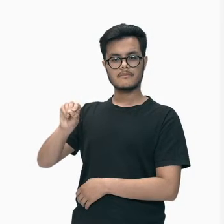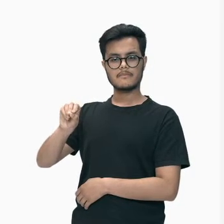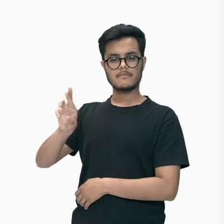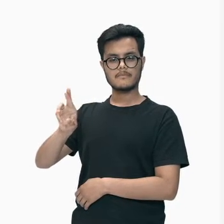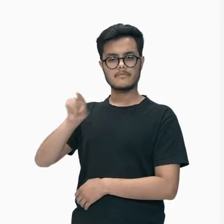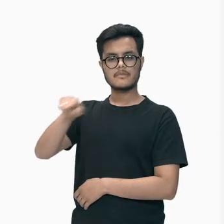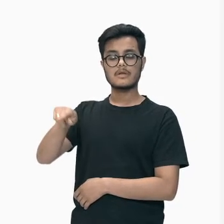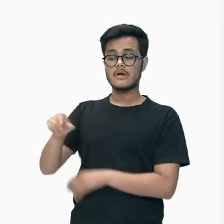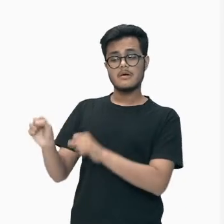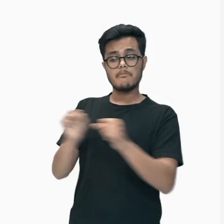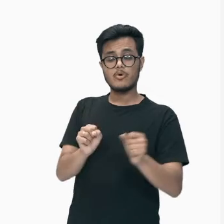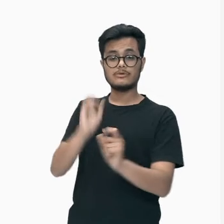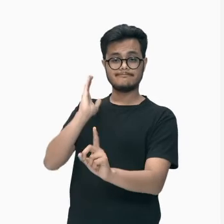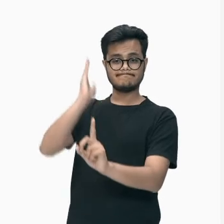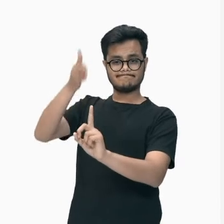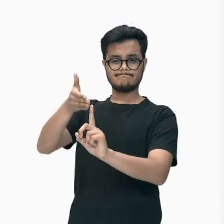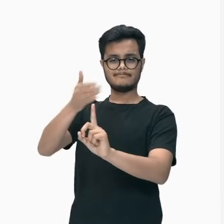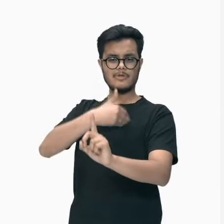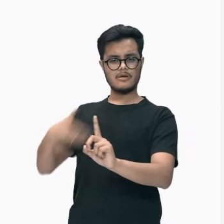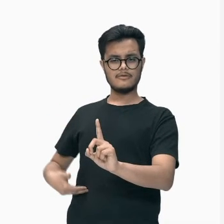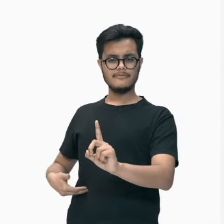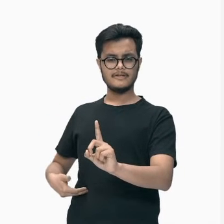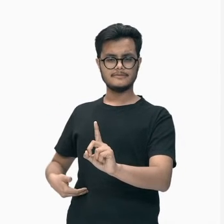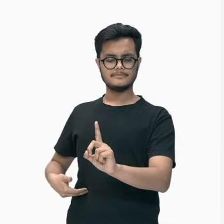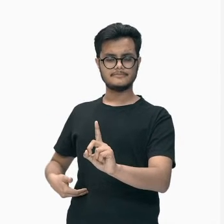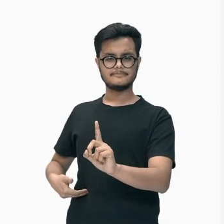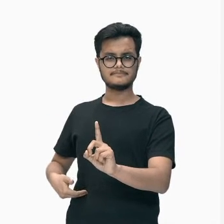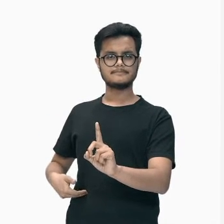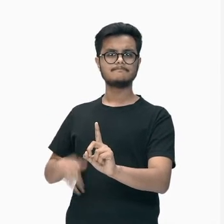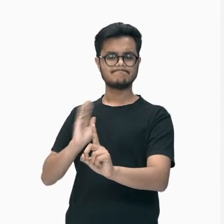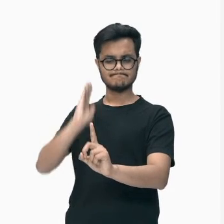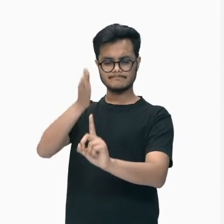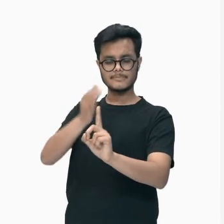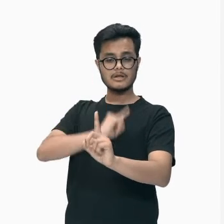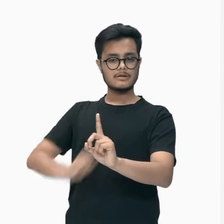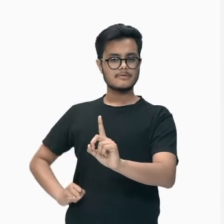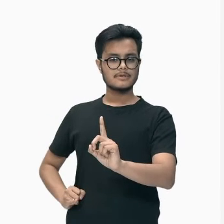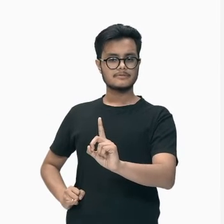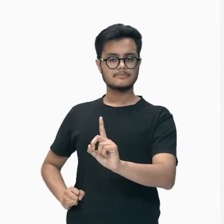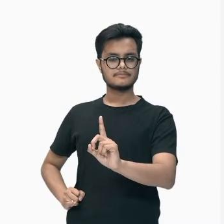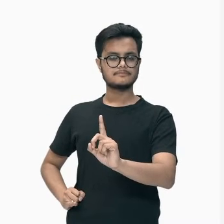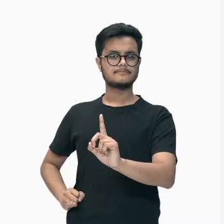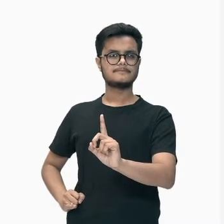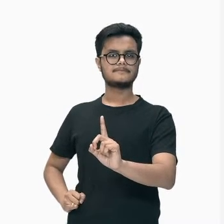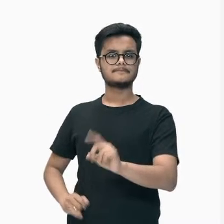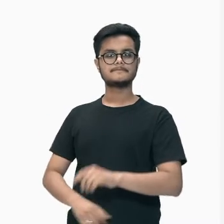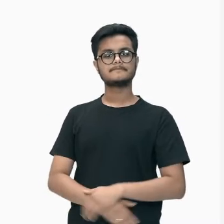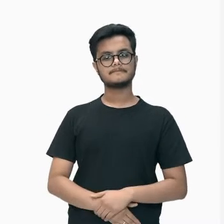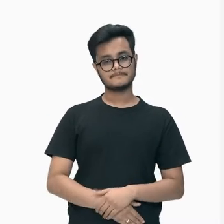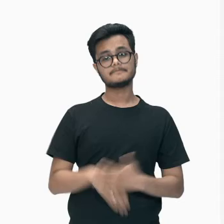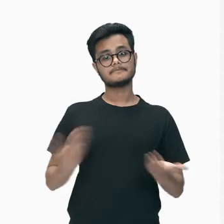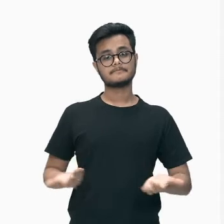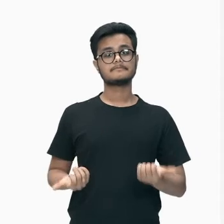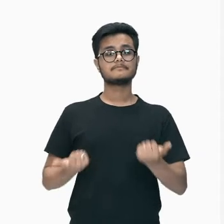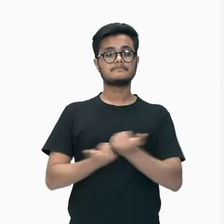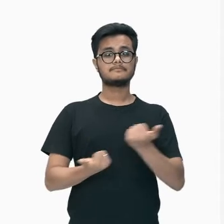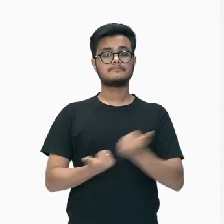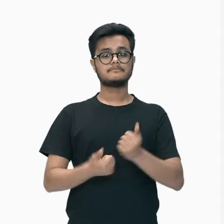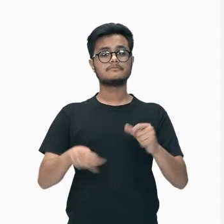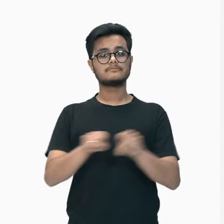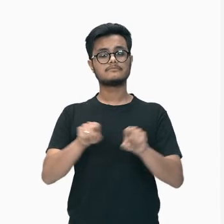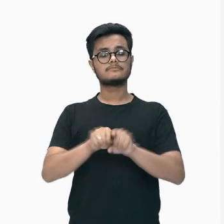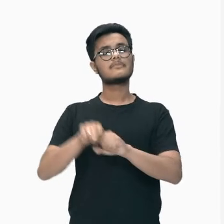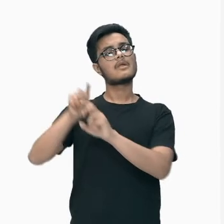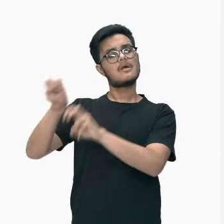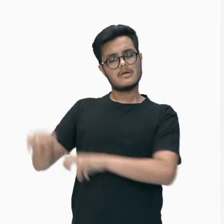maior centralização do poder nas mãos do imperador e se apoiavam na